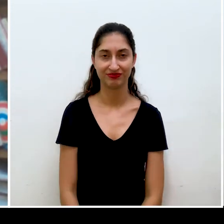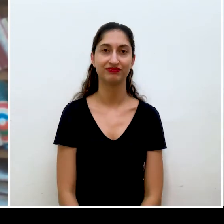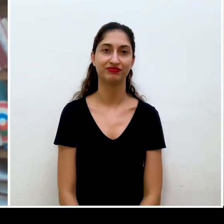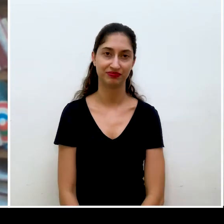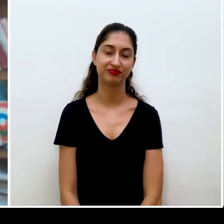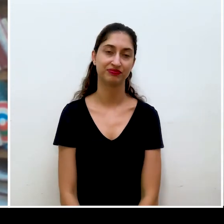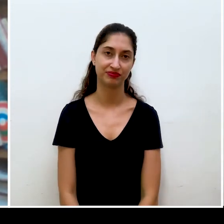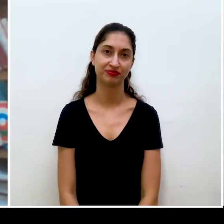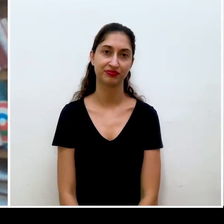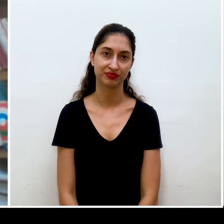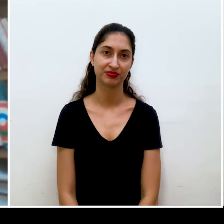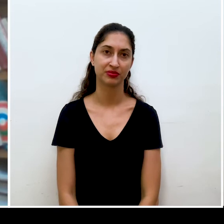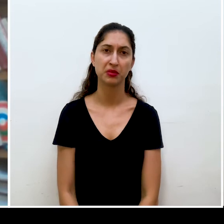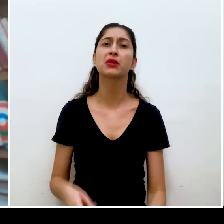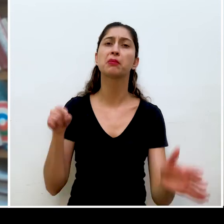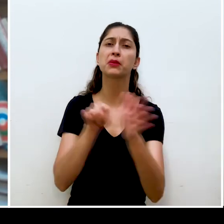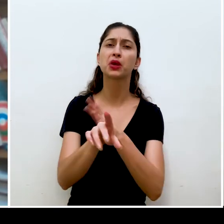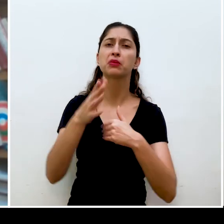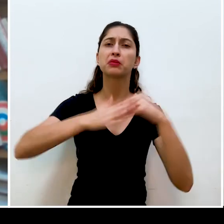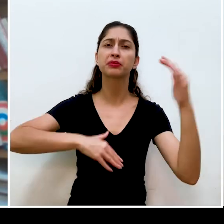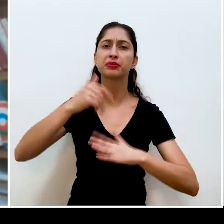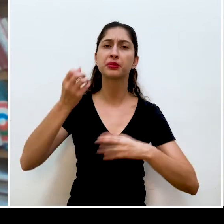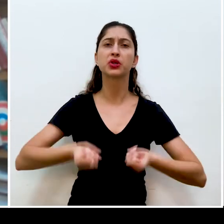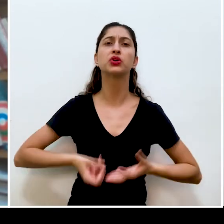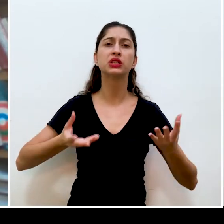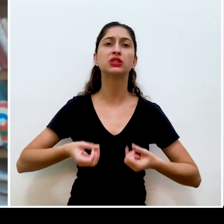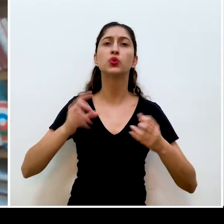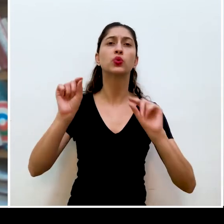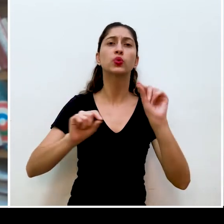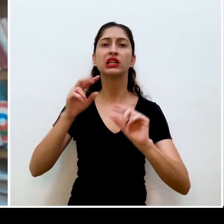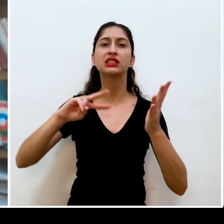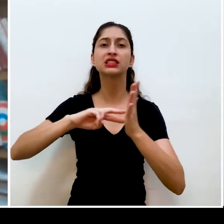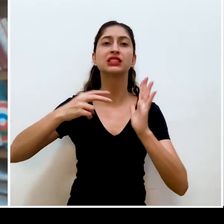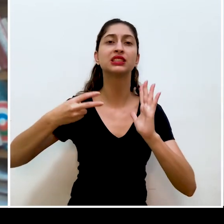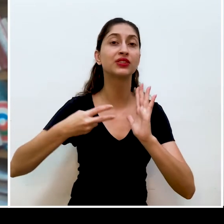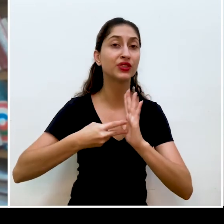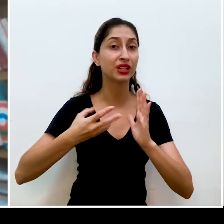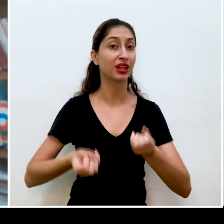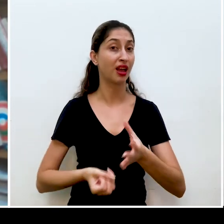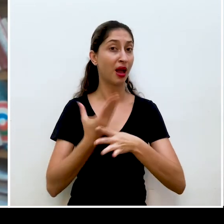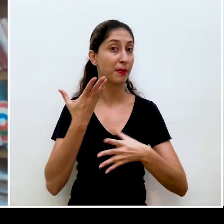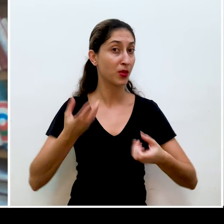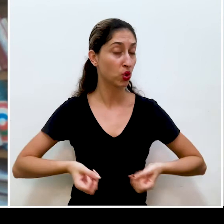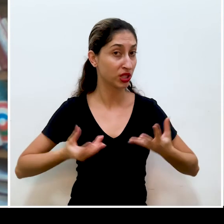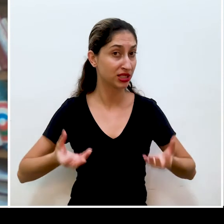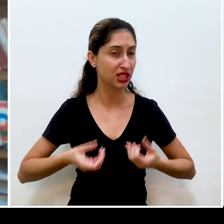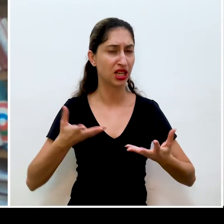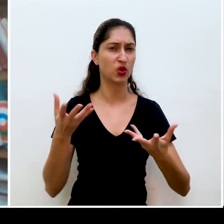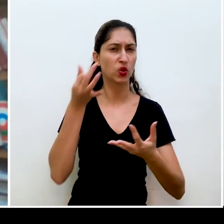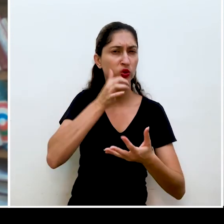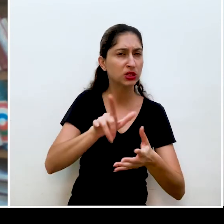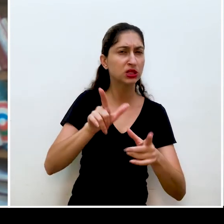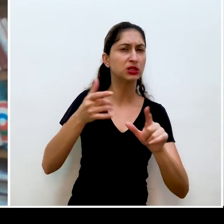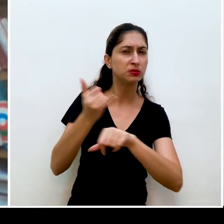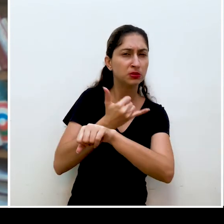né? Pergunta para os poetas o que é fazer poesia, não é isso? Como é que é burilar um poema para o poema ficar do